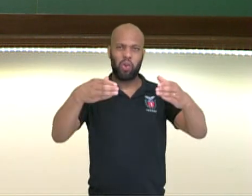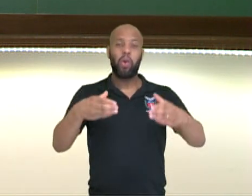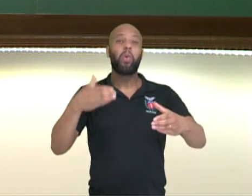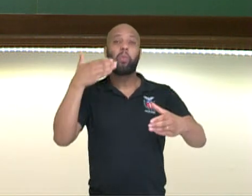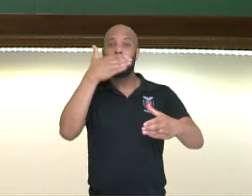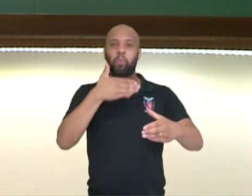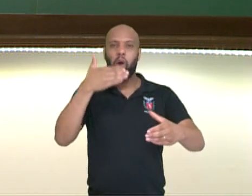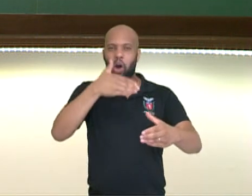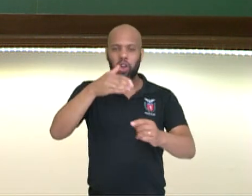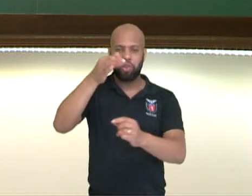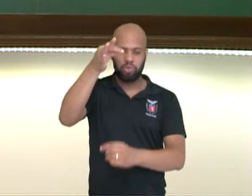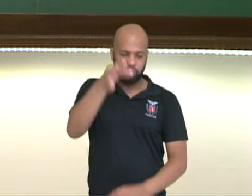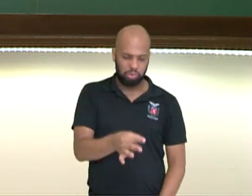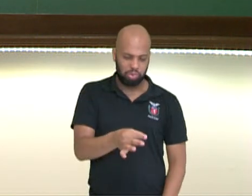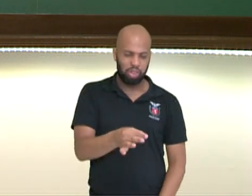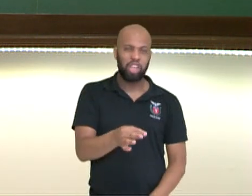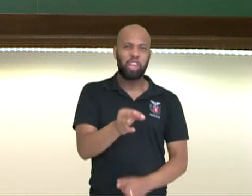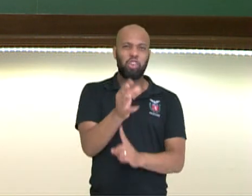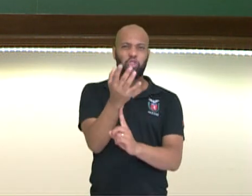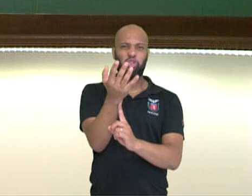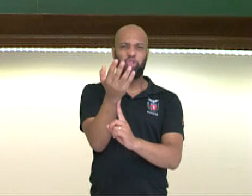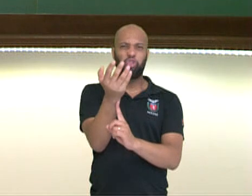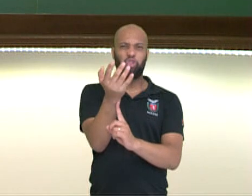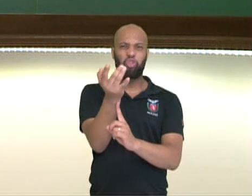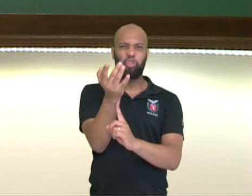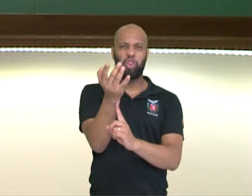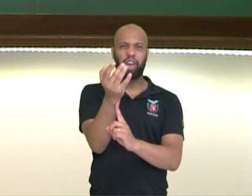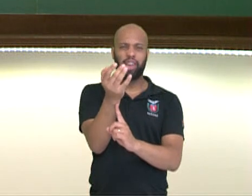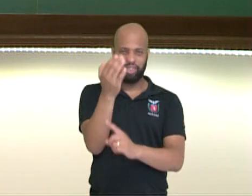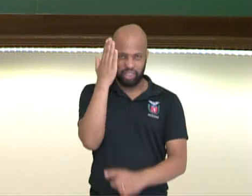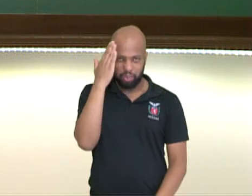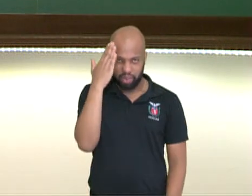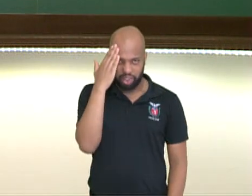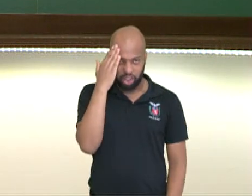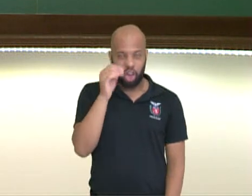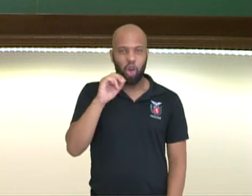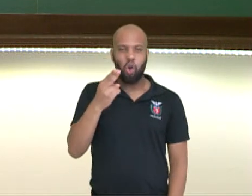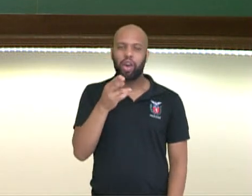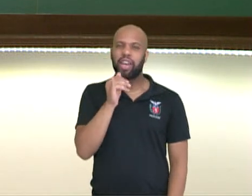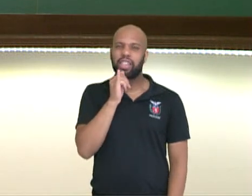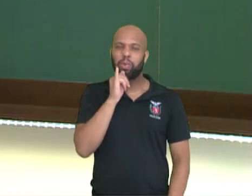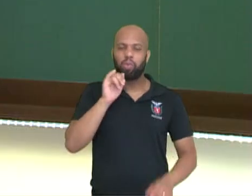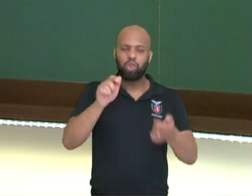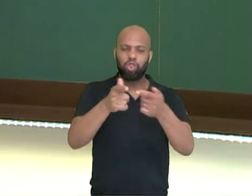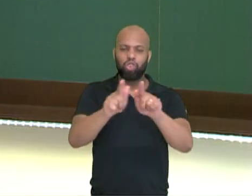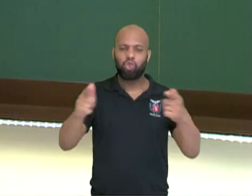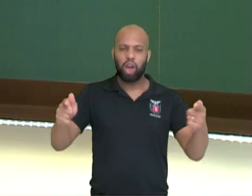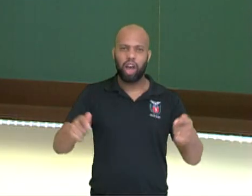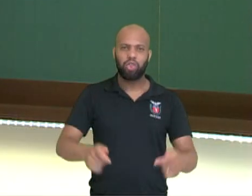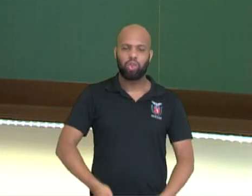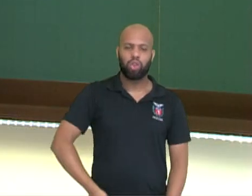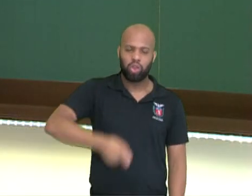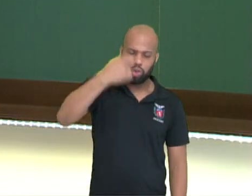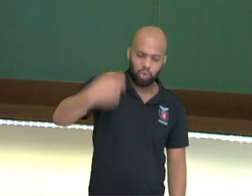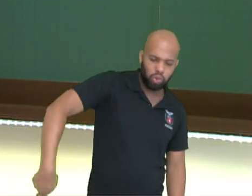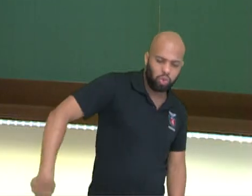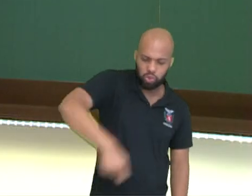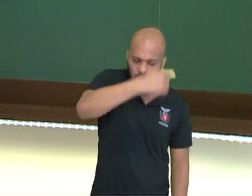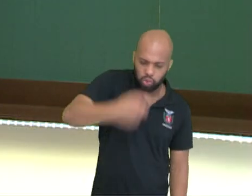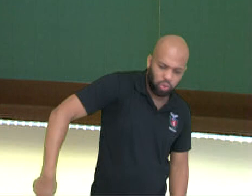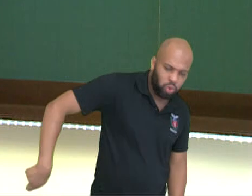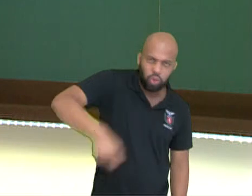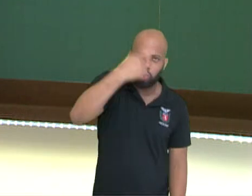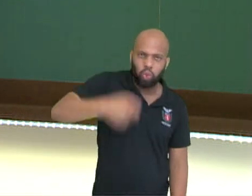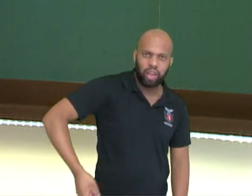então aquelas faísquinhas que saem quando você abana o carvão, né? Uma churrasqueira, vai ali, abana o carvão, e sai aquelas faísquinhas de